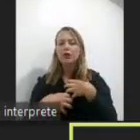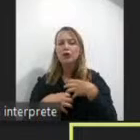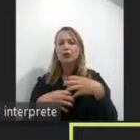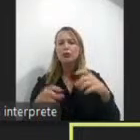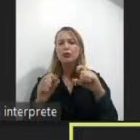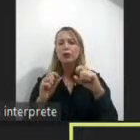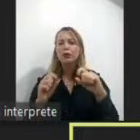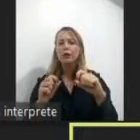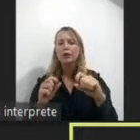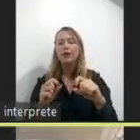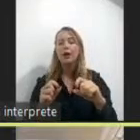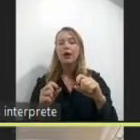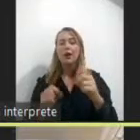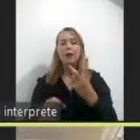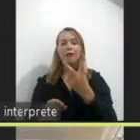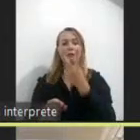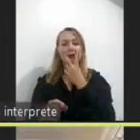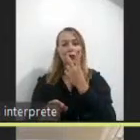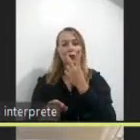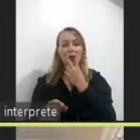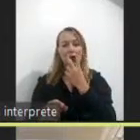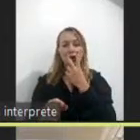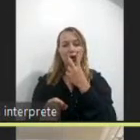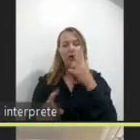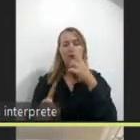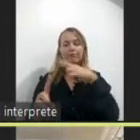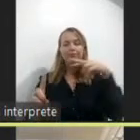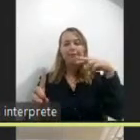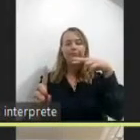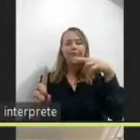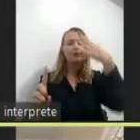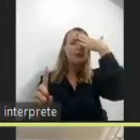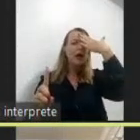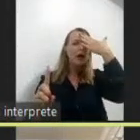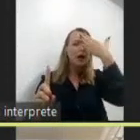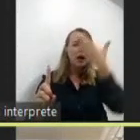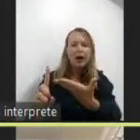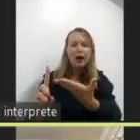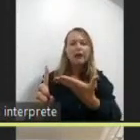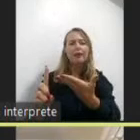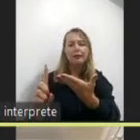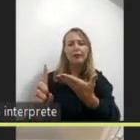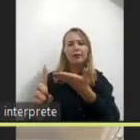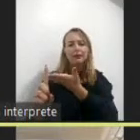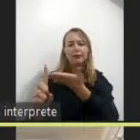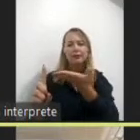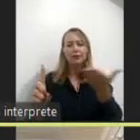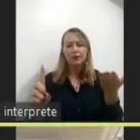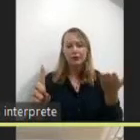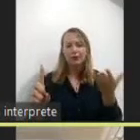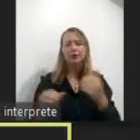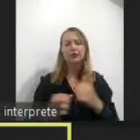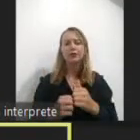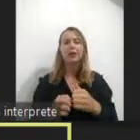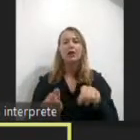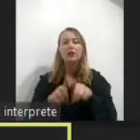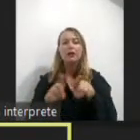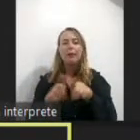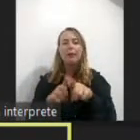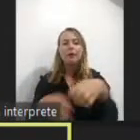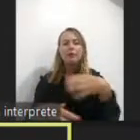tem olhado para vocês com um olhar agradecido. A segunda coisa, com um sentimento de